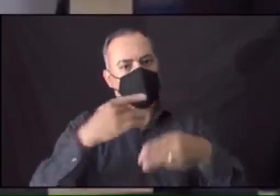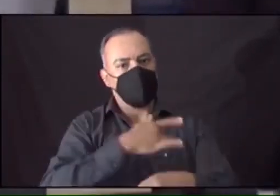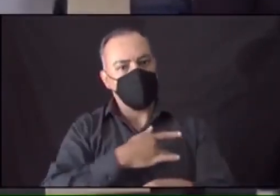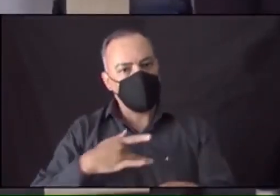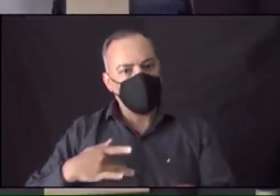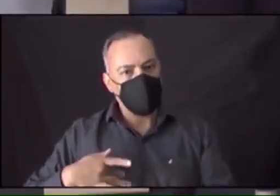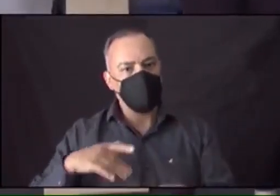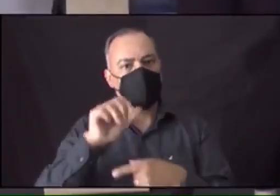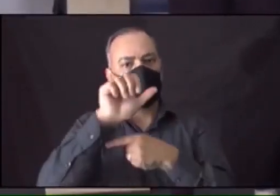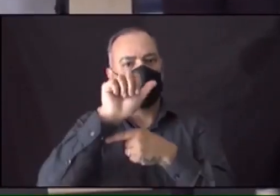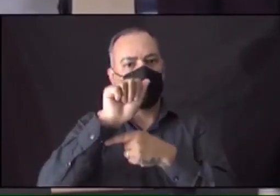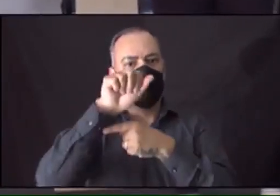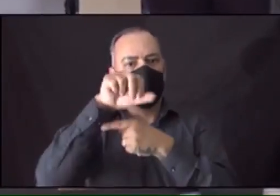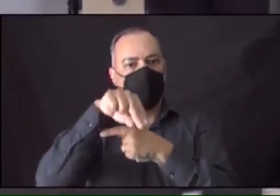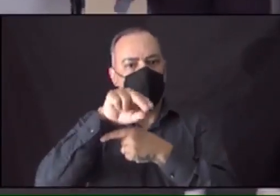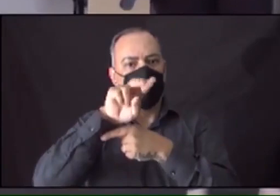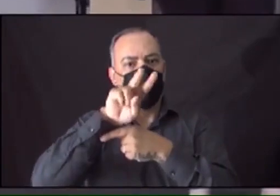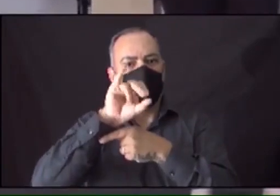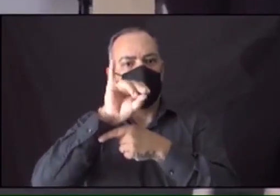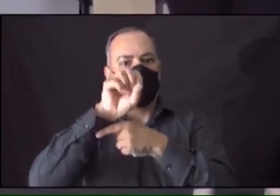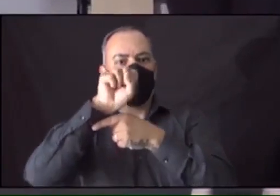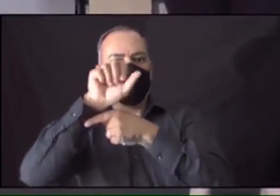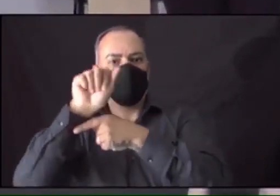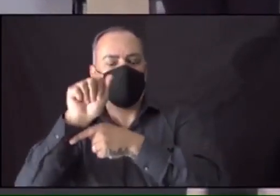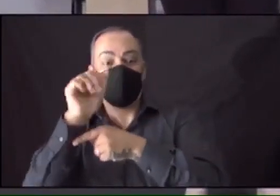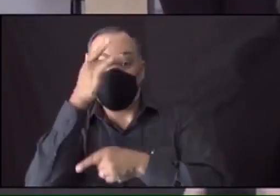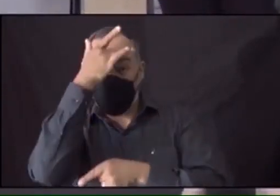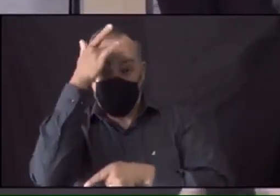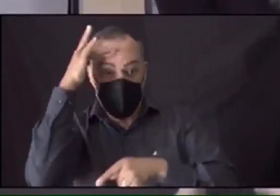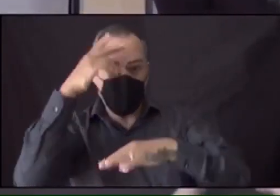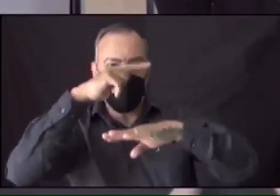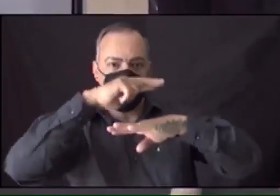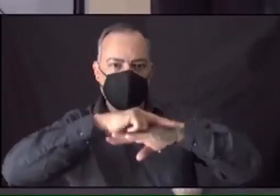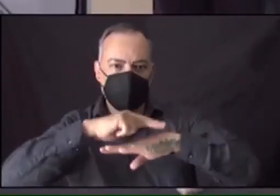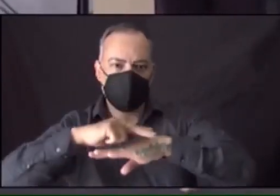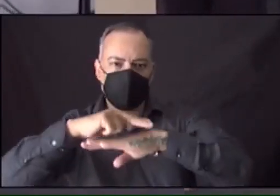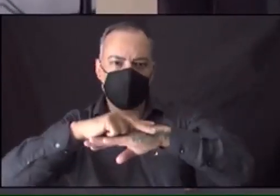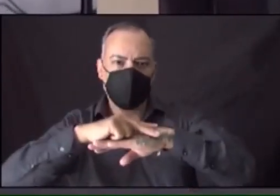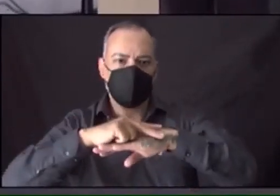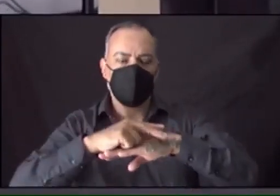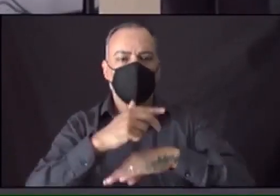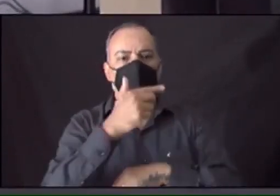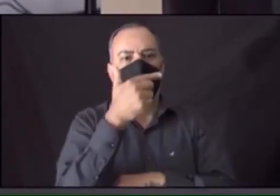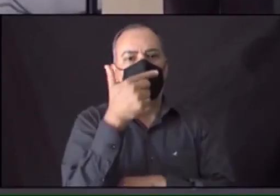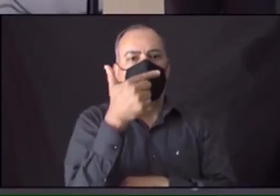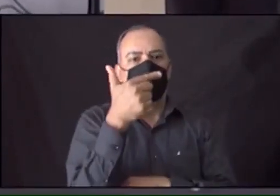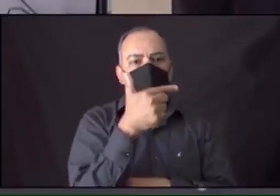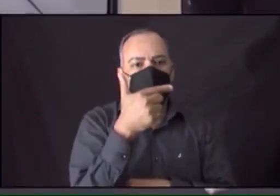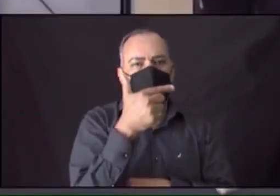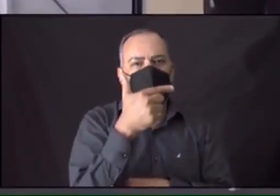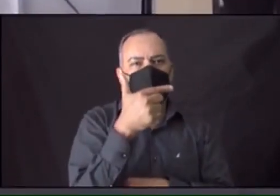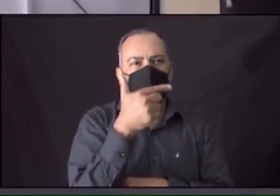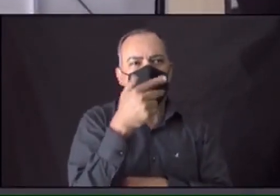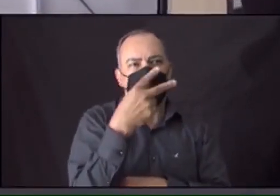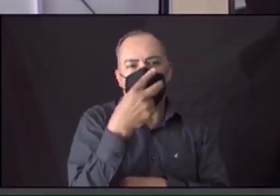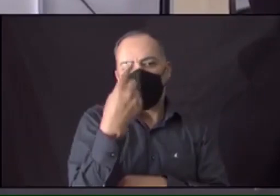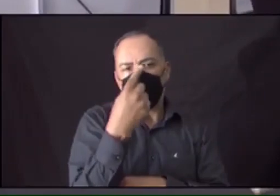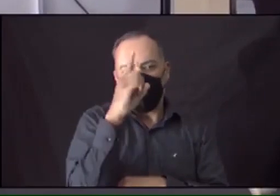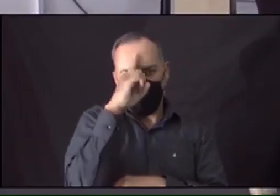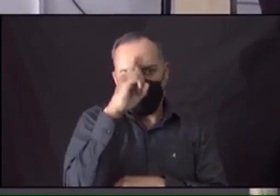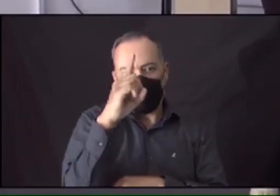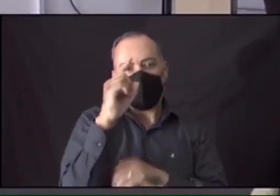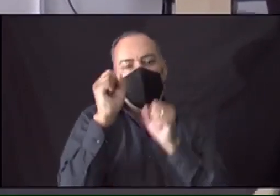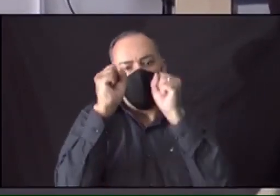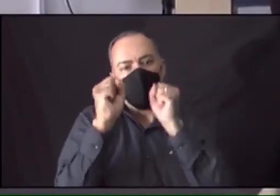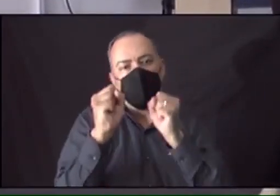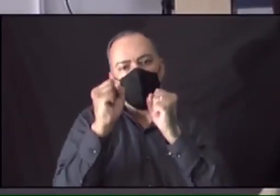Anvisa, que a pessoa que está hospitalizada, a partir do 21º dia, ela pode, sim, ser